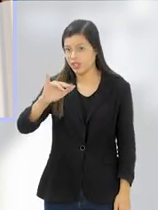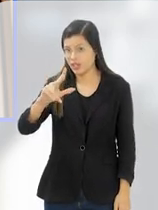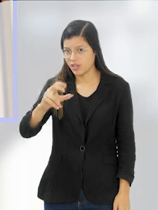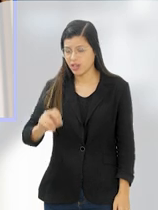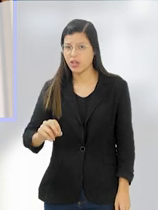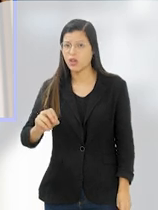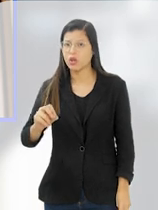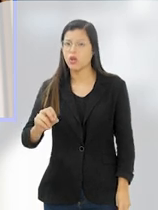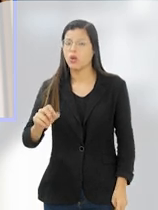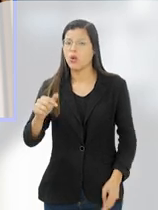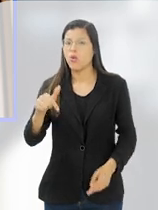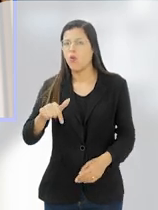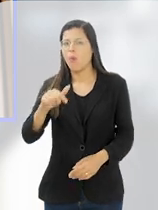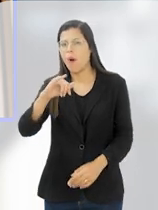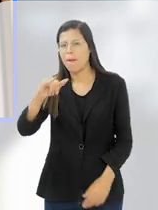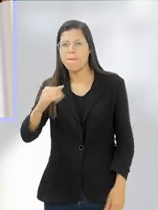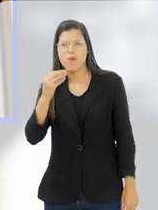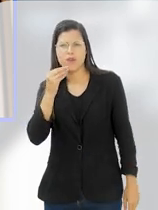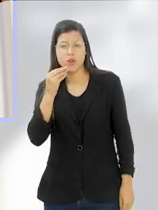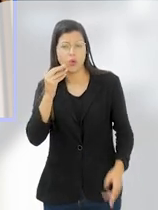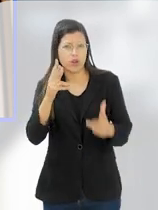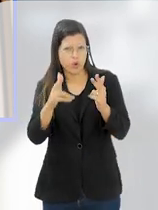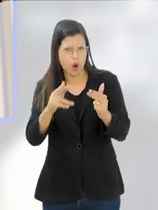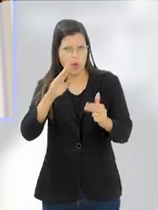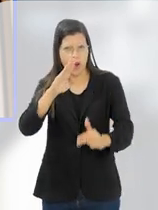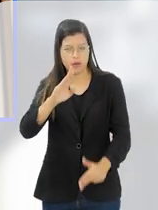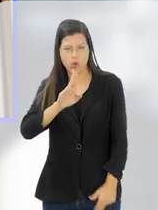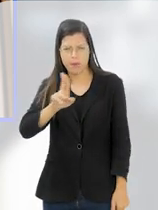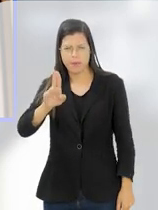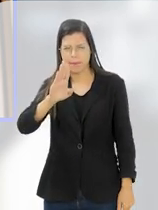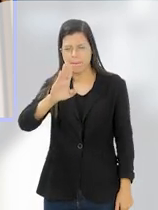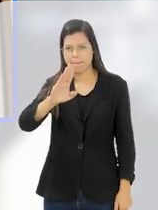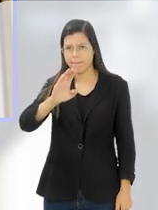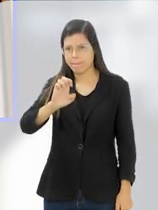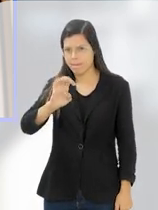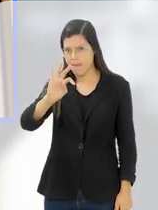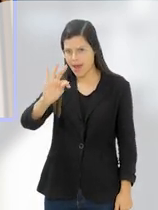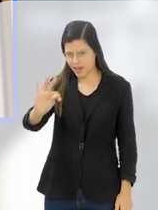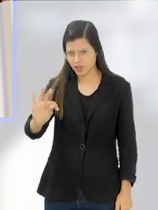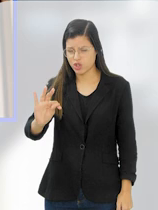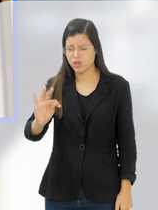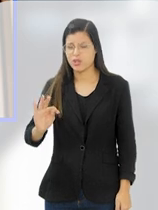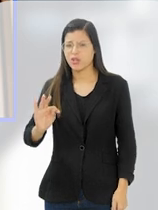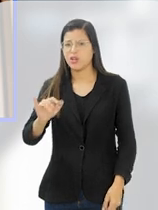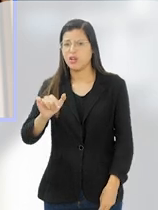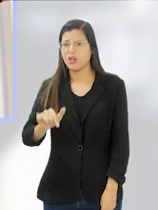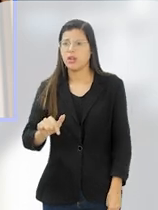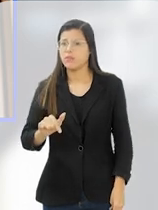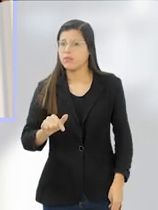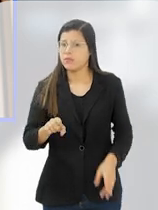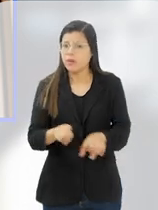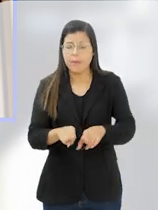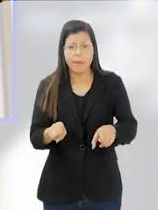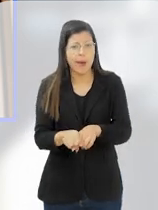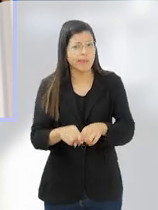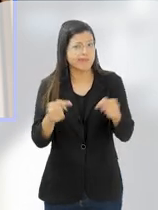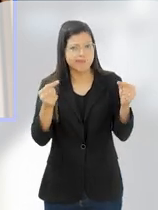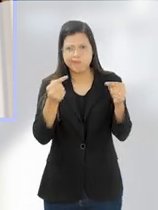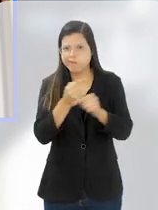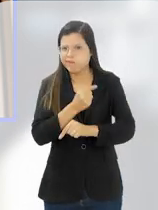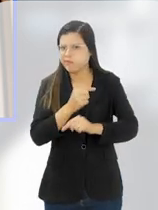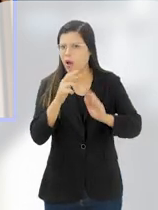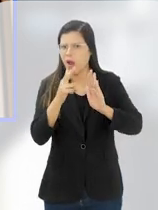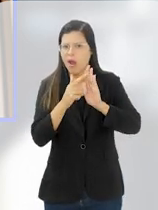bets entraram, me parece, não sou especialista, mas acho que é por aí. E as próprias bets estão muito desregulamentadas